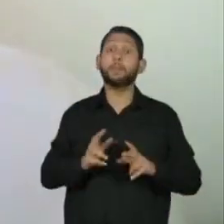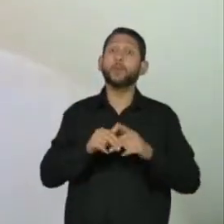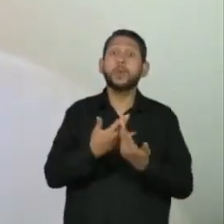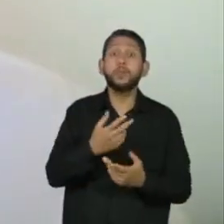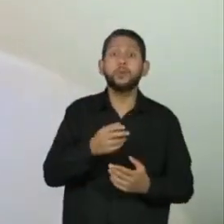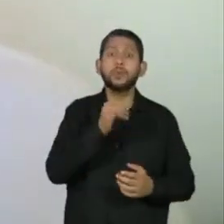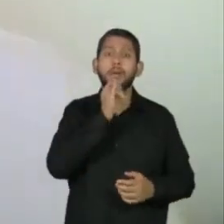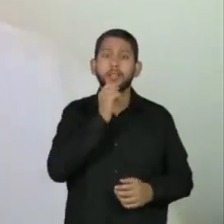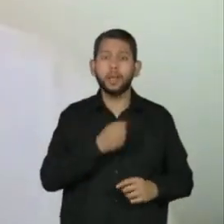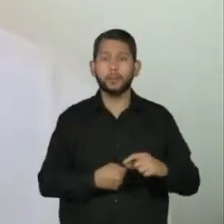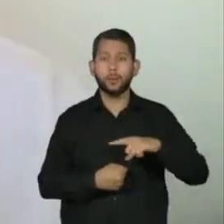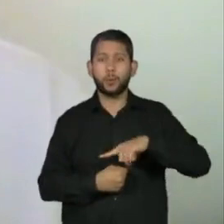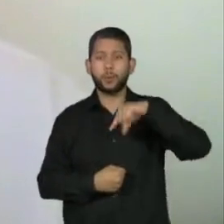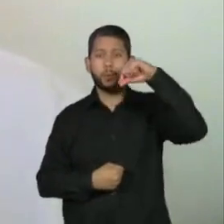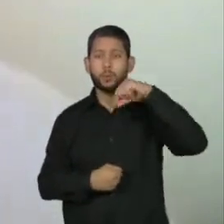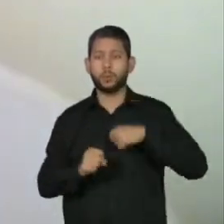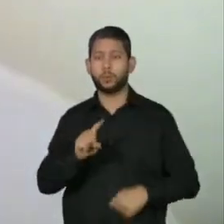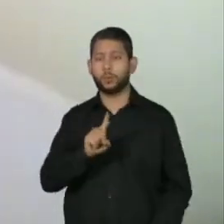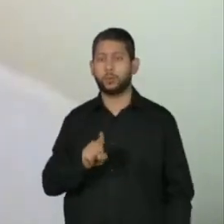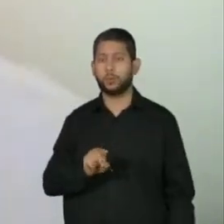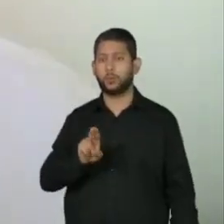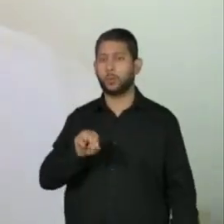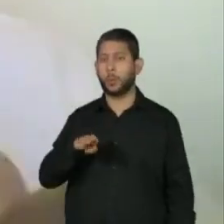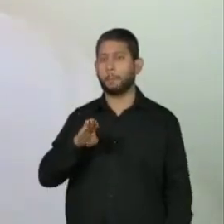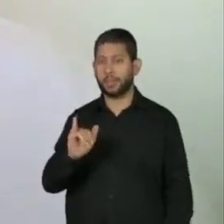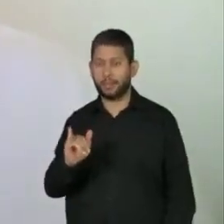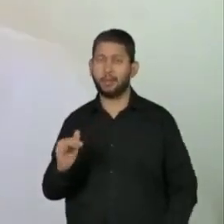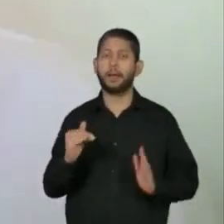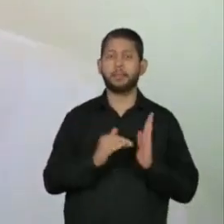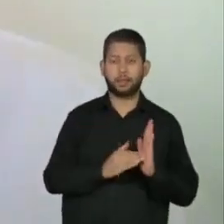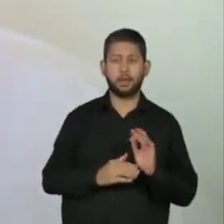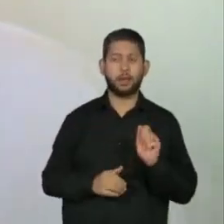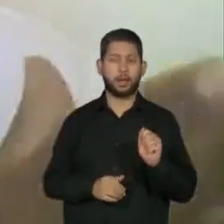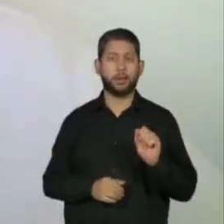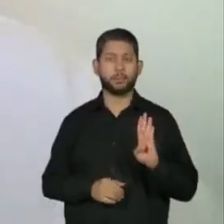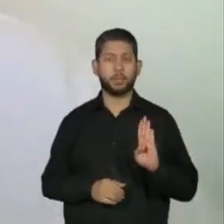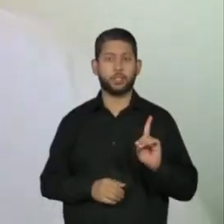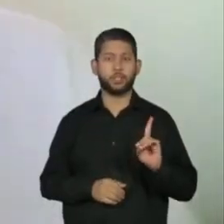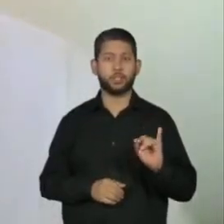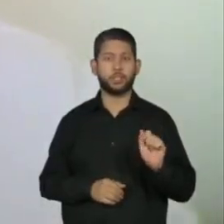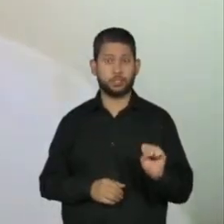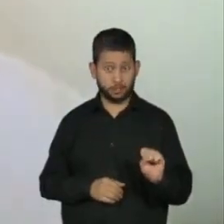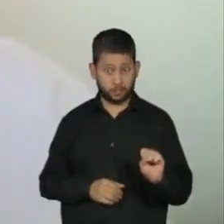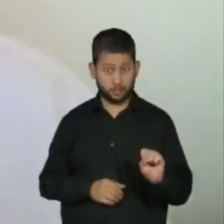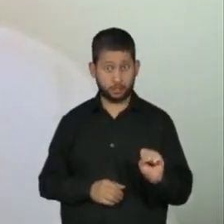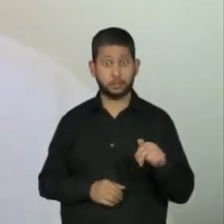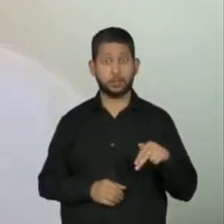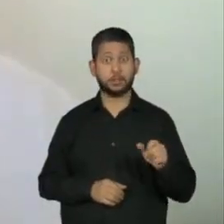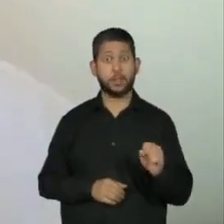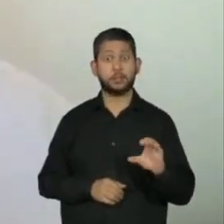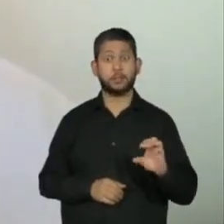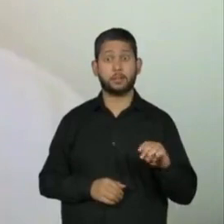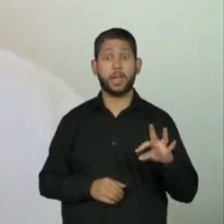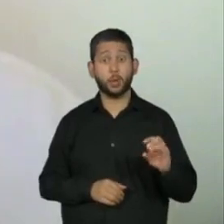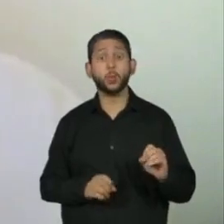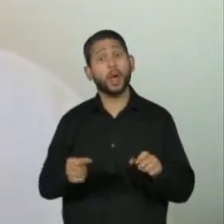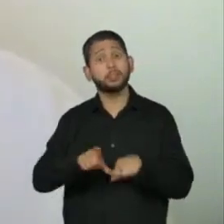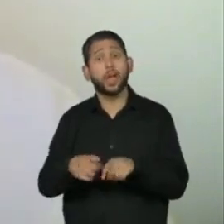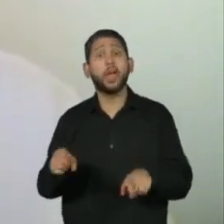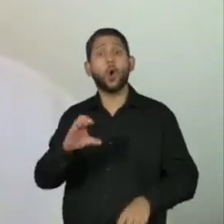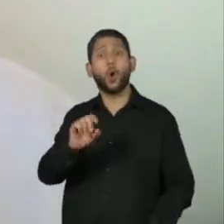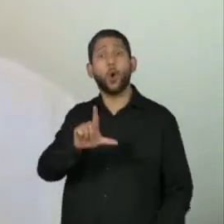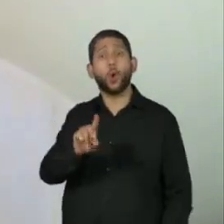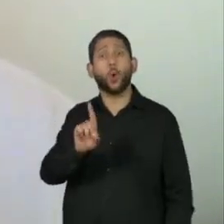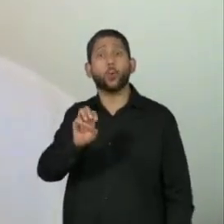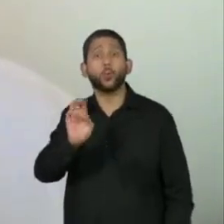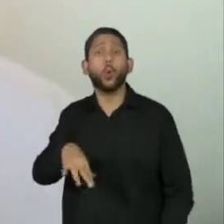Zumbi a Abdias do Nascimento, da Revolta dos Búzios ao Olodum e ao Ilê-Aiê, por exemplo, sem deixar